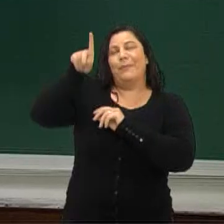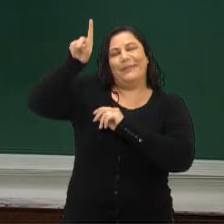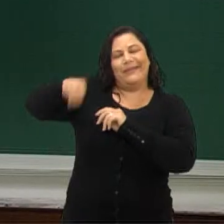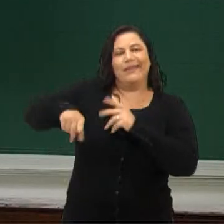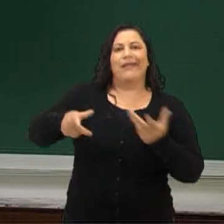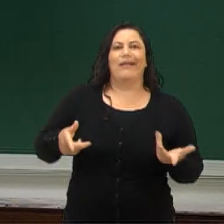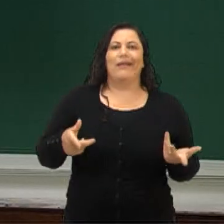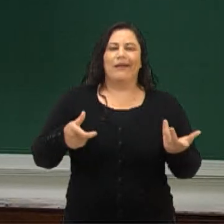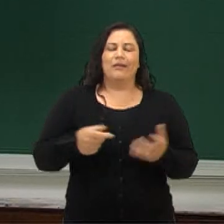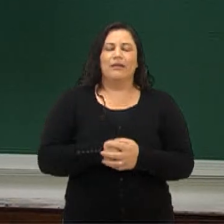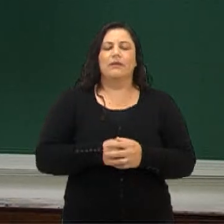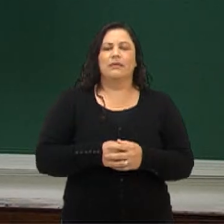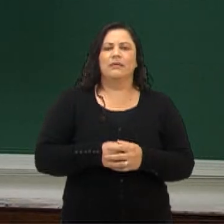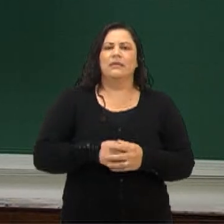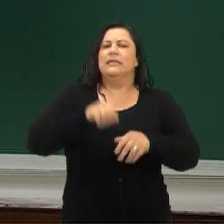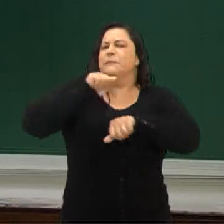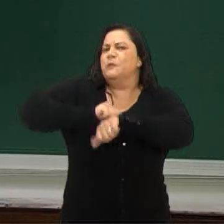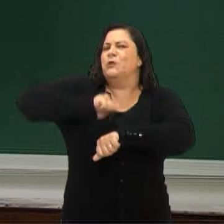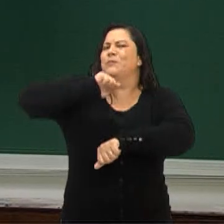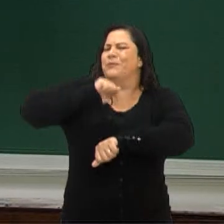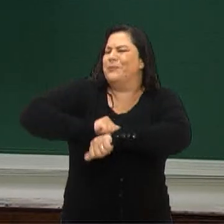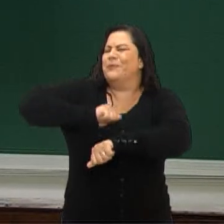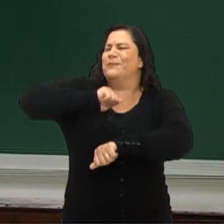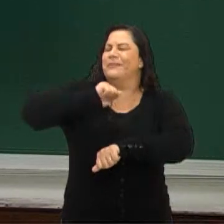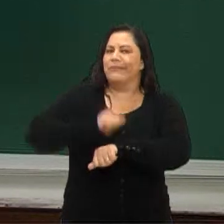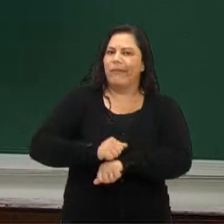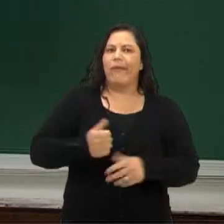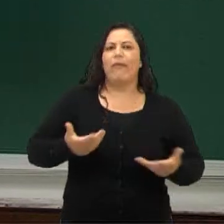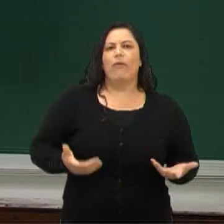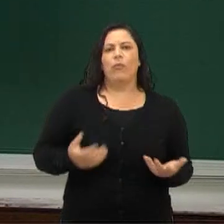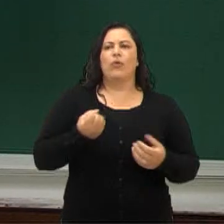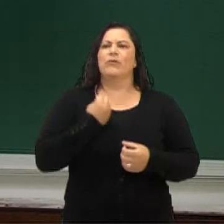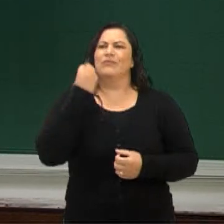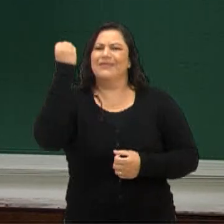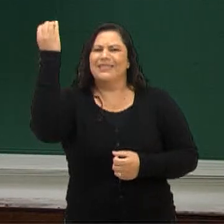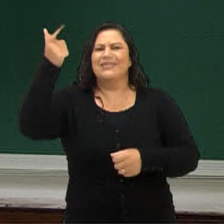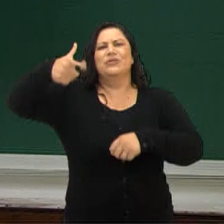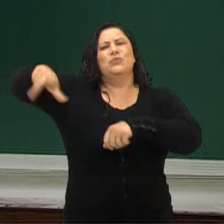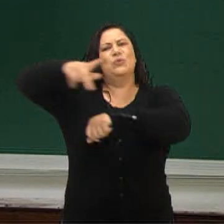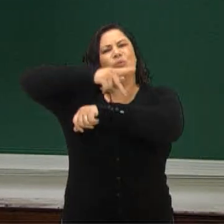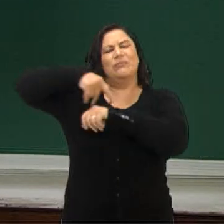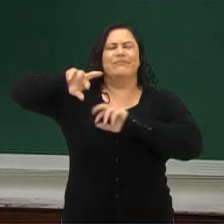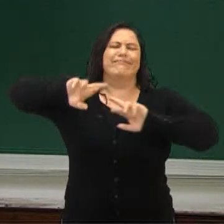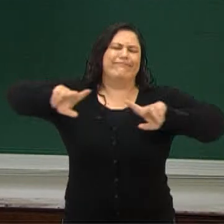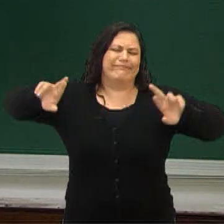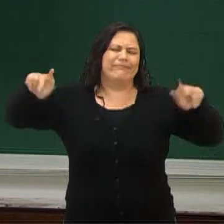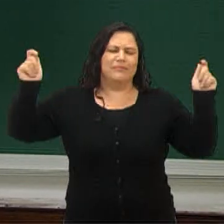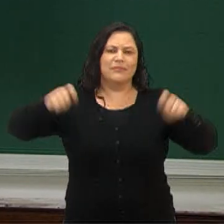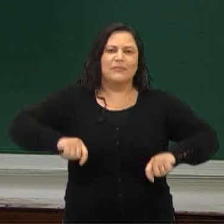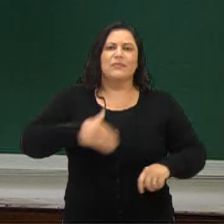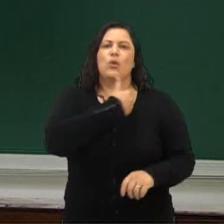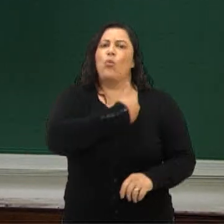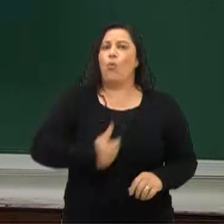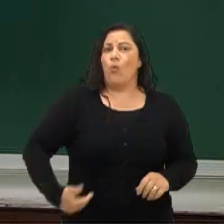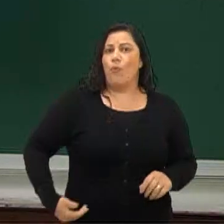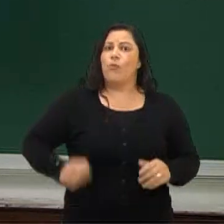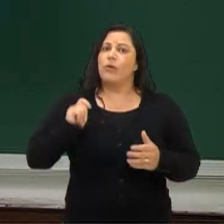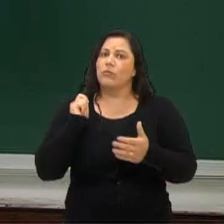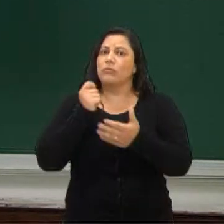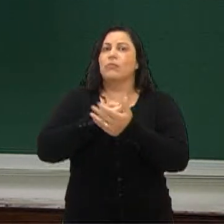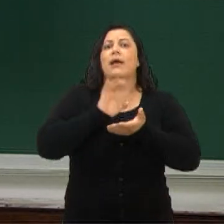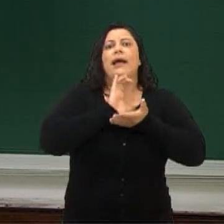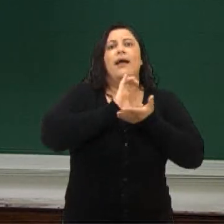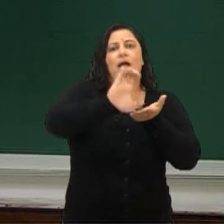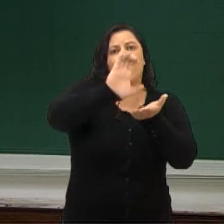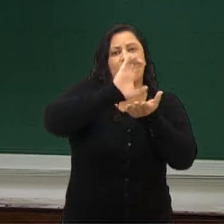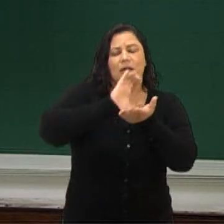controvérsias, ele acabou muito falido, né? Indo para o Tahiti, e muitas vezes o governo da França bancava esses artistas, né, para voltar